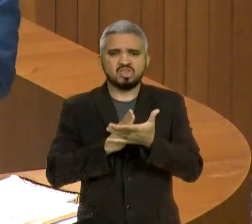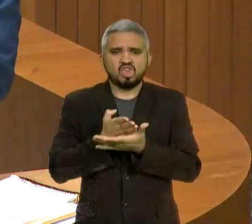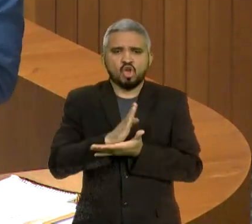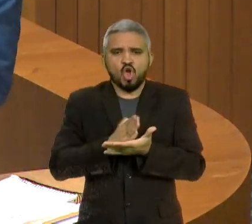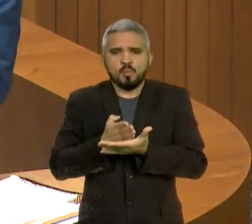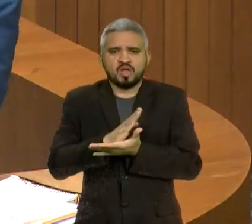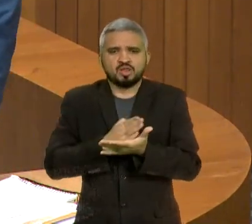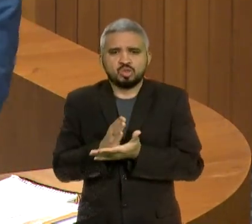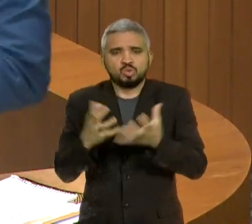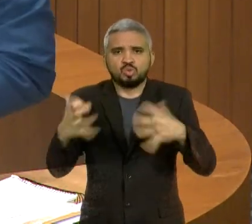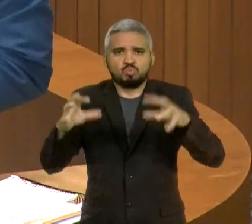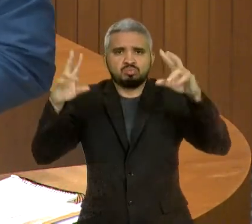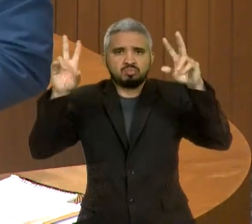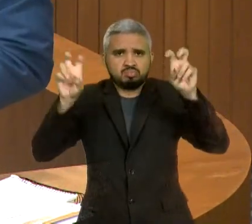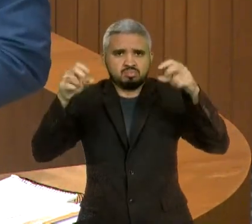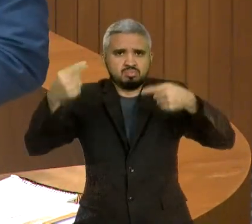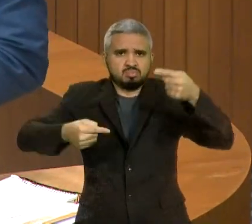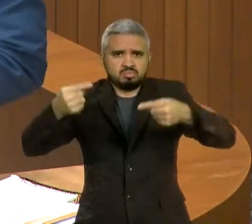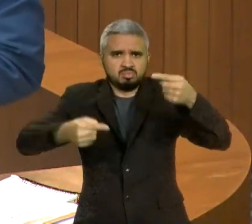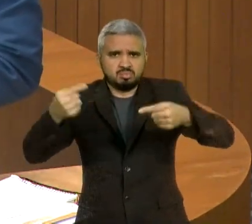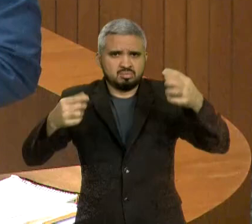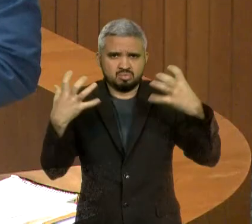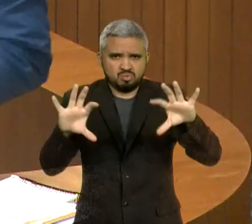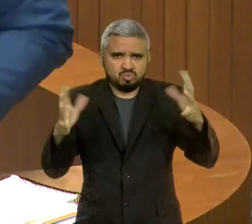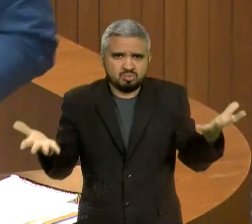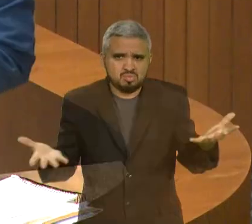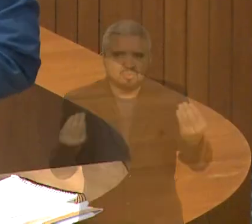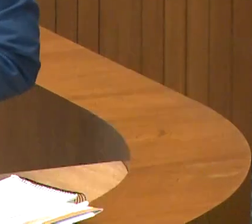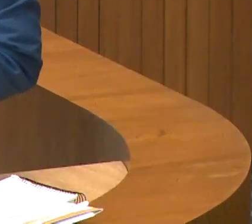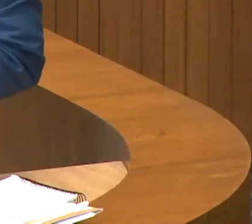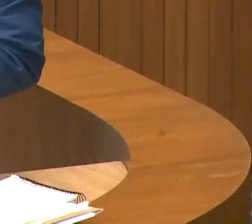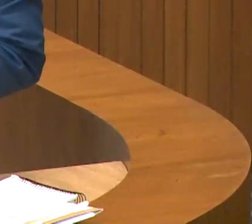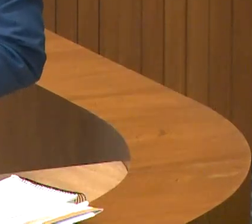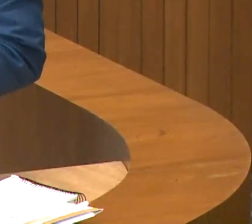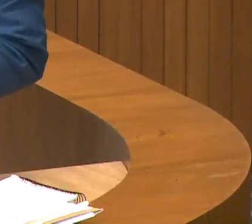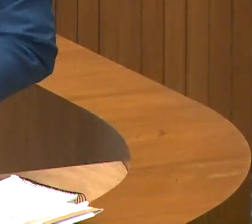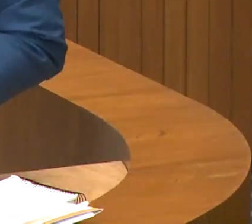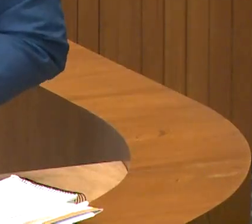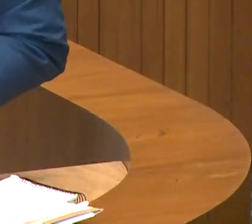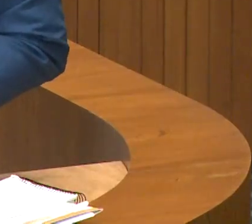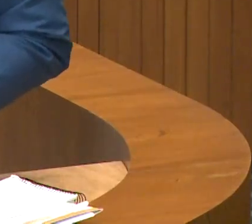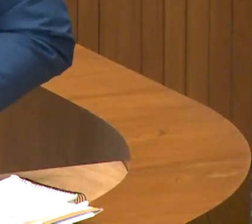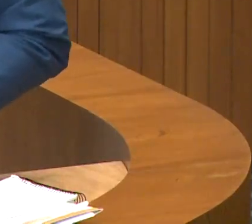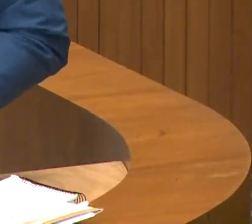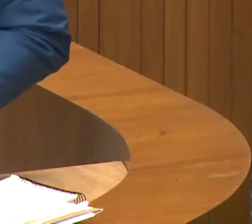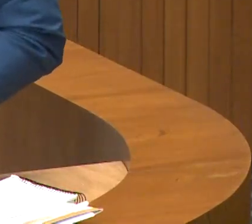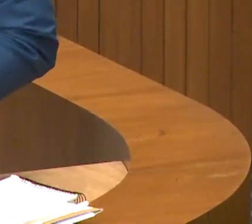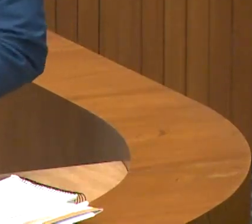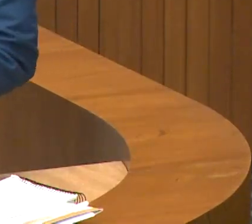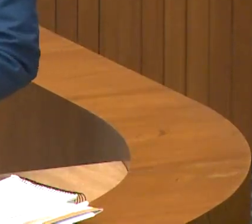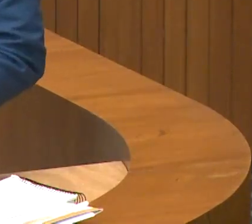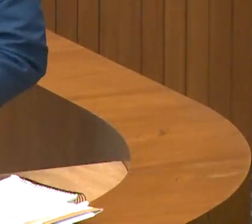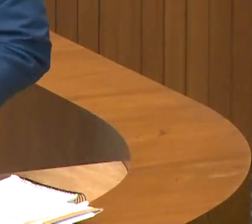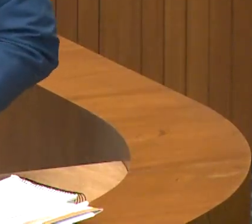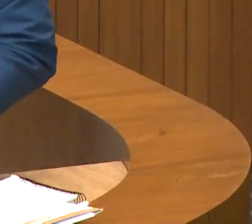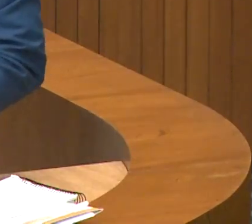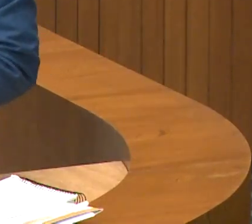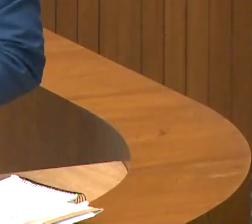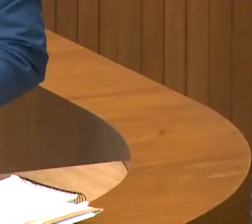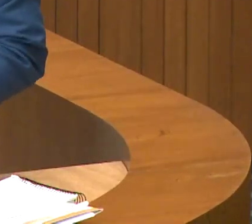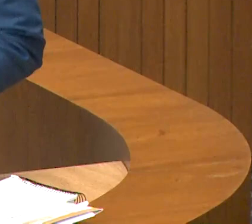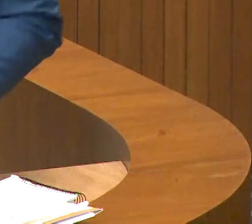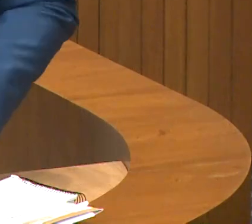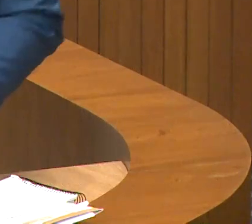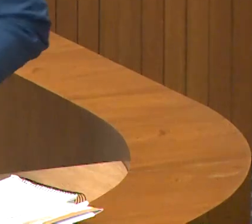a tribuna e agora tem fiscal de pauta dentro do parlamento. Ontem o deputado Zé Inácio subiu aqui dizendo que ia